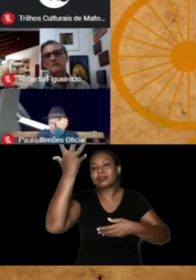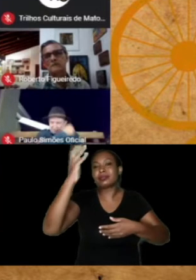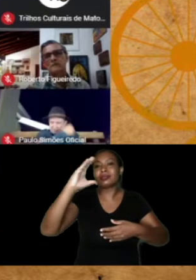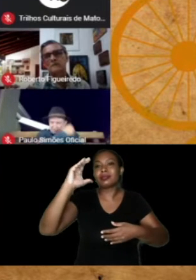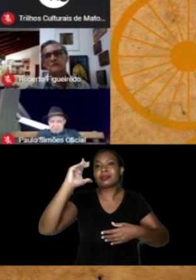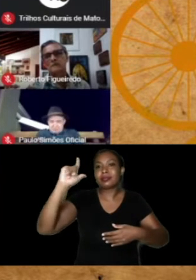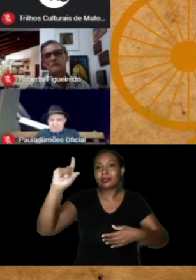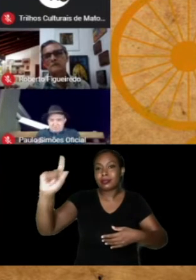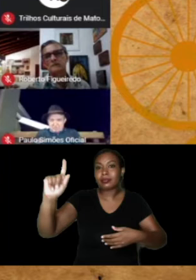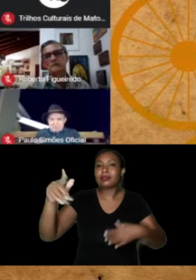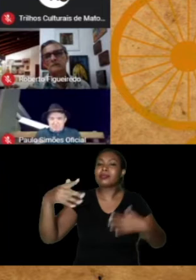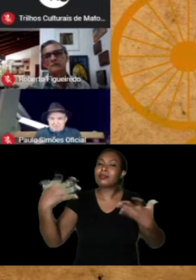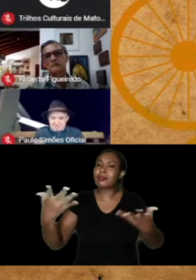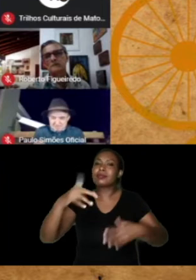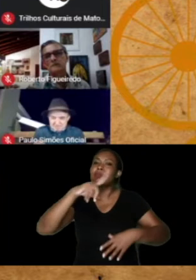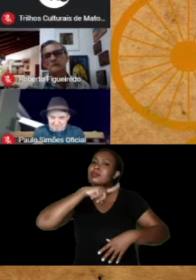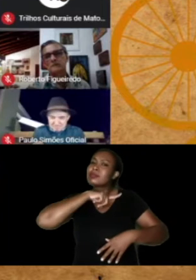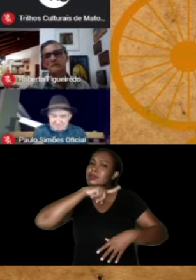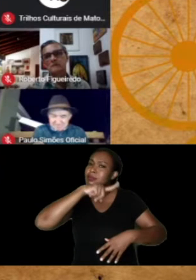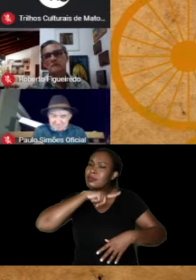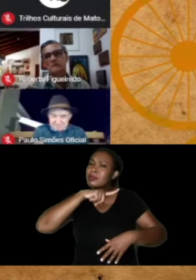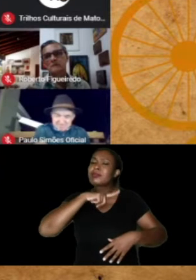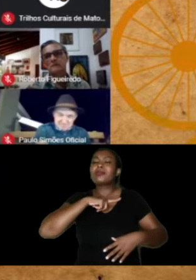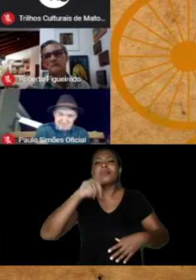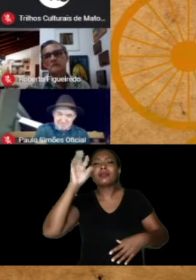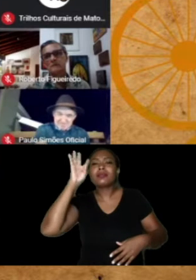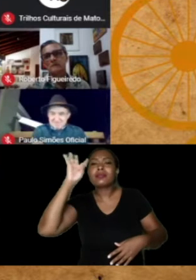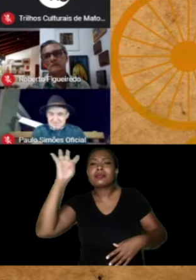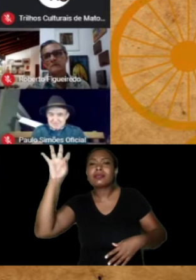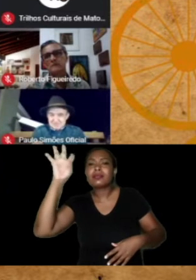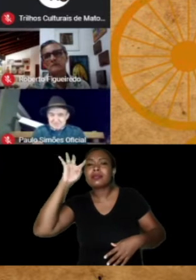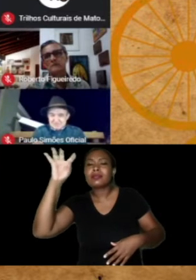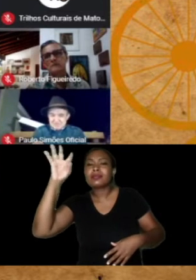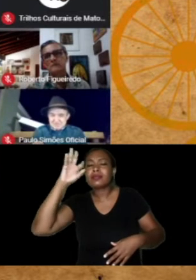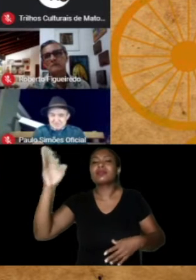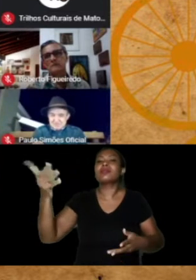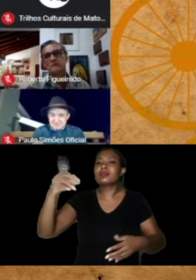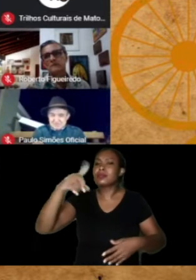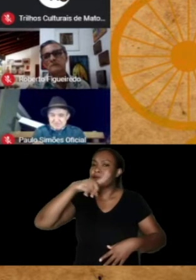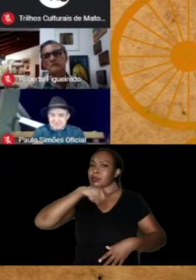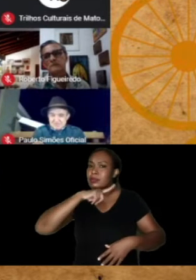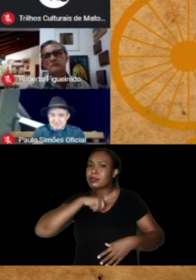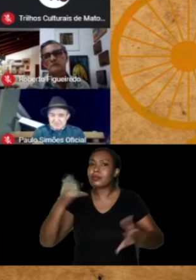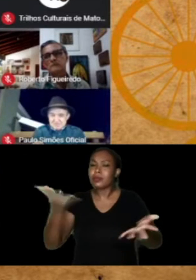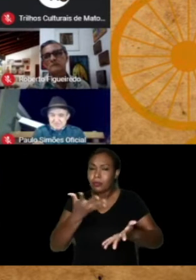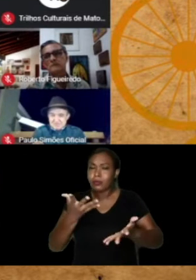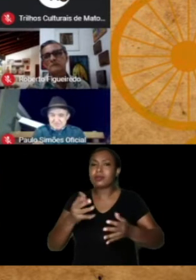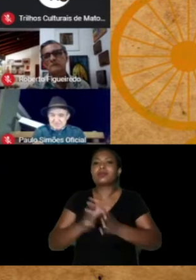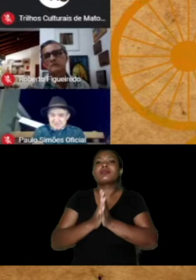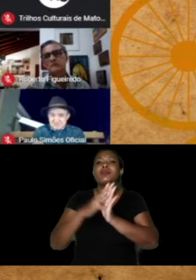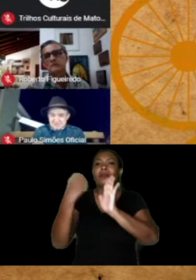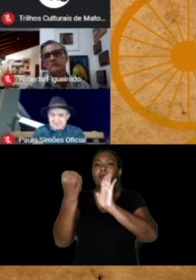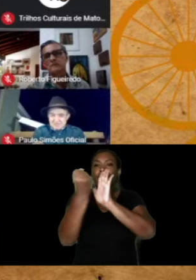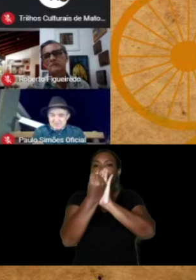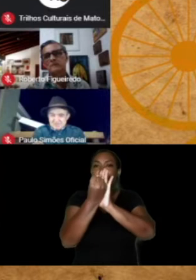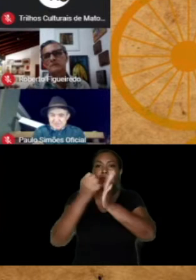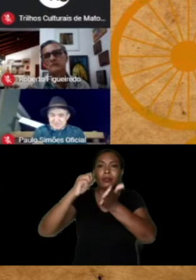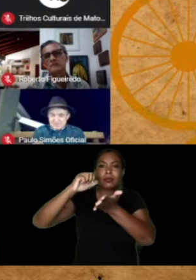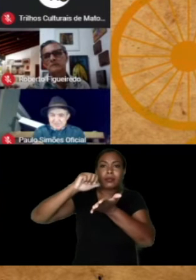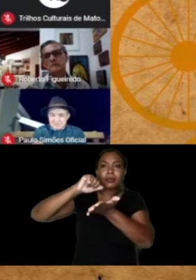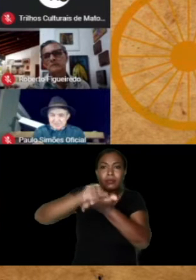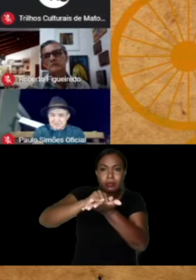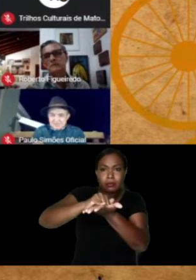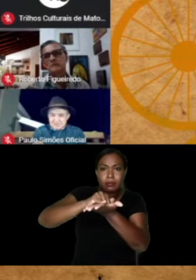Mas ficou um povo da ferrovia. Nós temos hoje um patrimônio tombado que em 96, quando